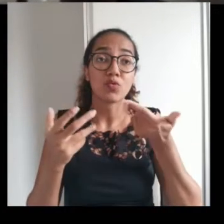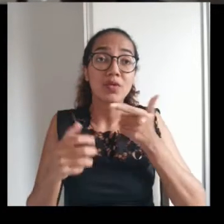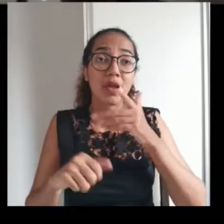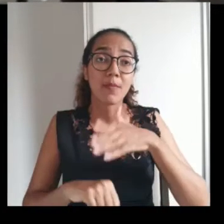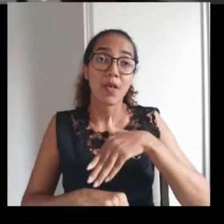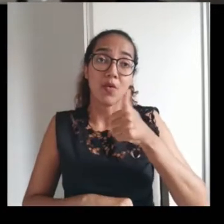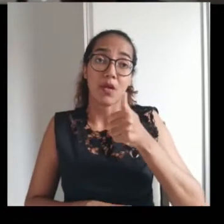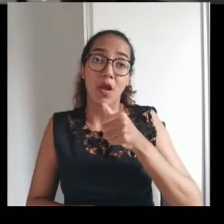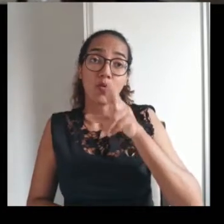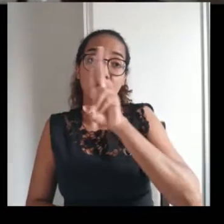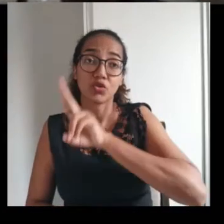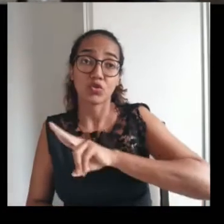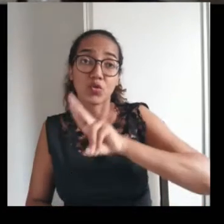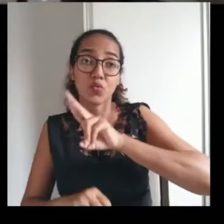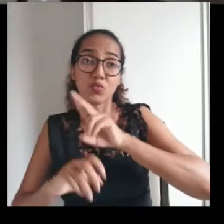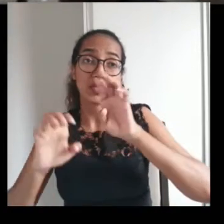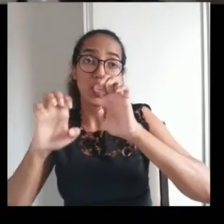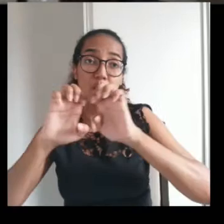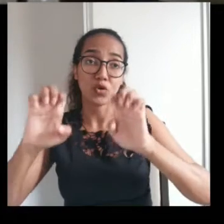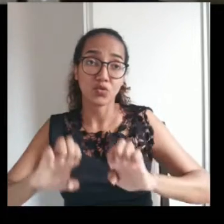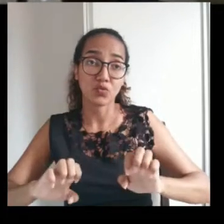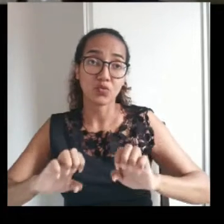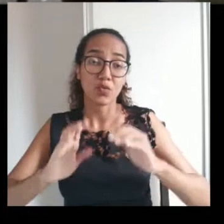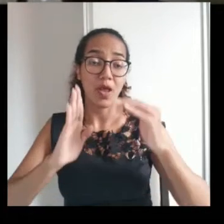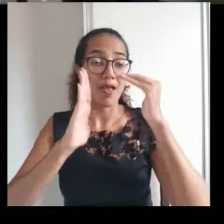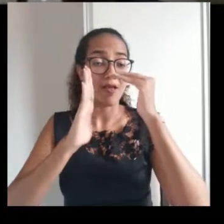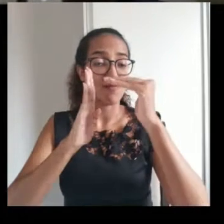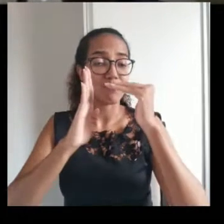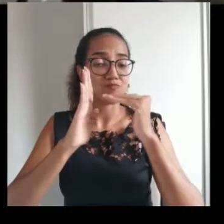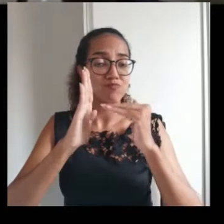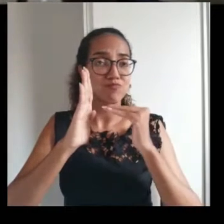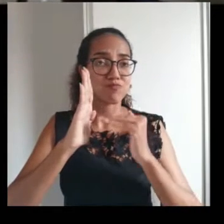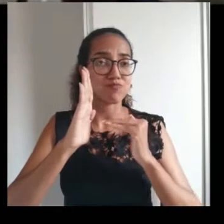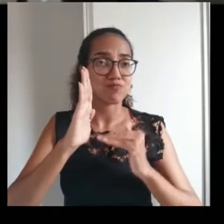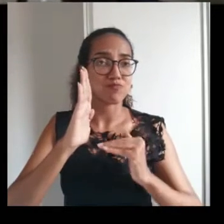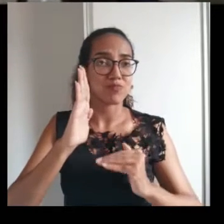ou uma estrutura do sistema em camadas, a gente